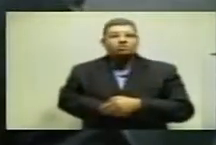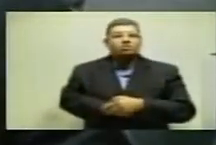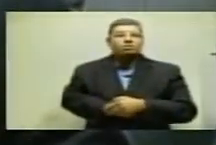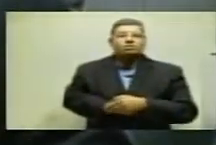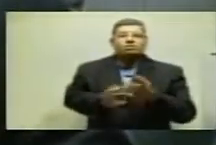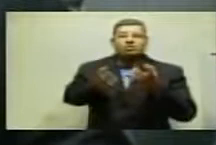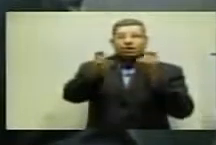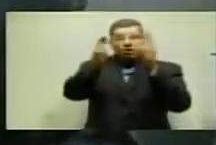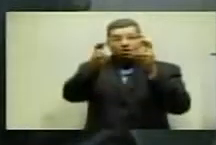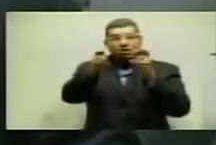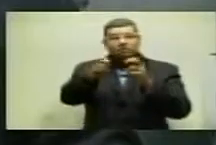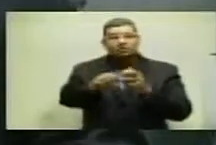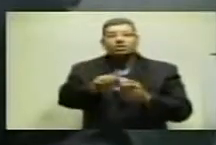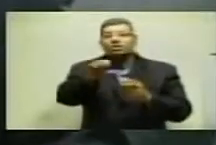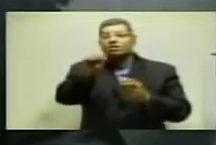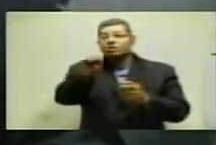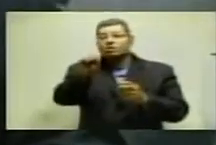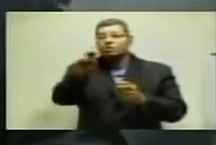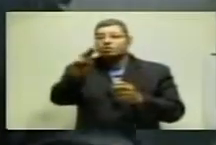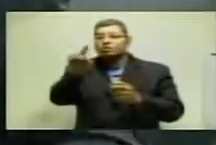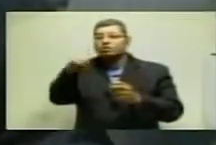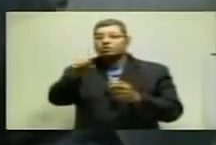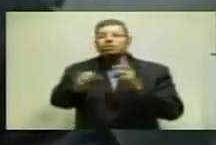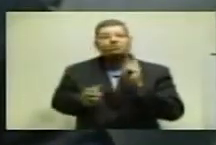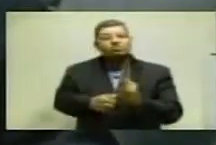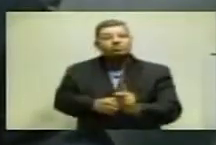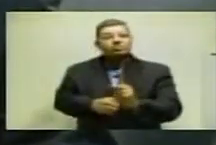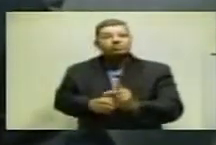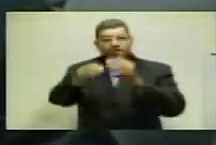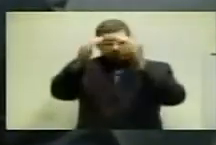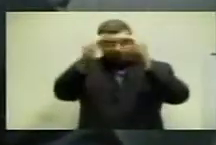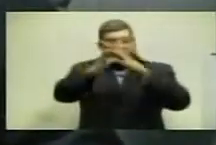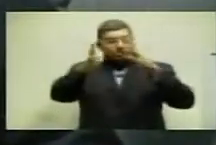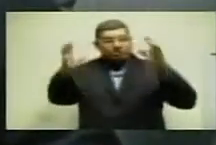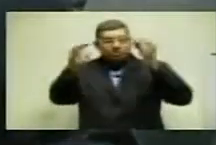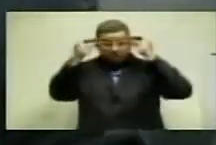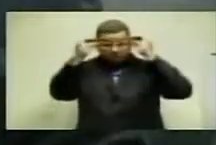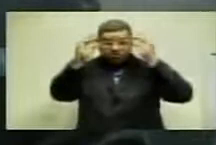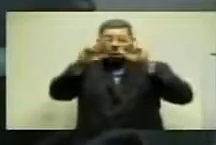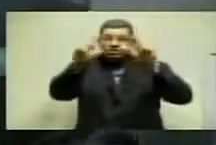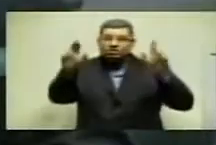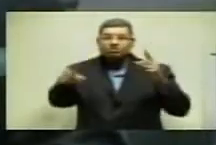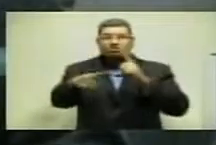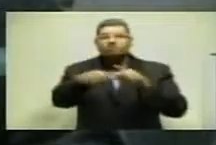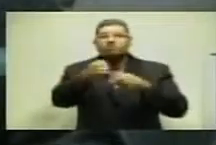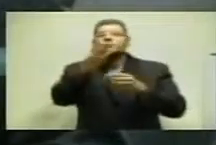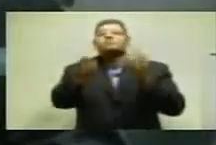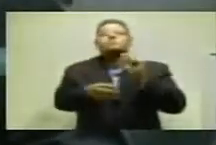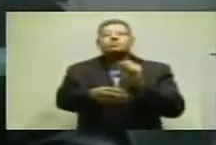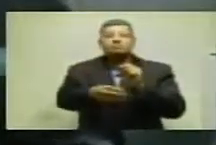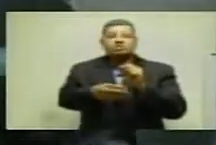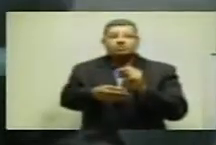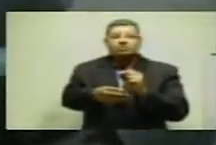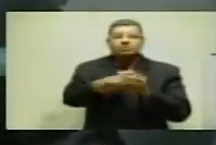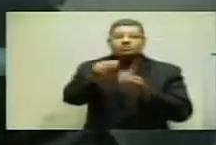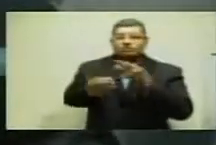que o tema Zona Franca de Manaus requer sempre uma atenção diferenciada, porquanto,